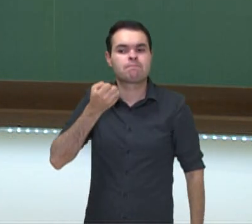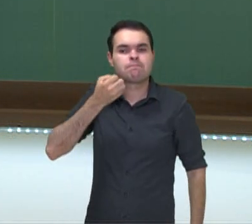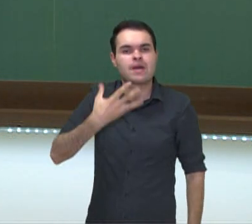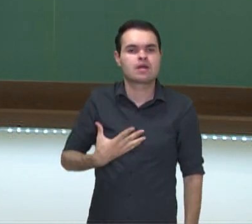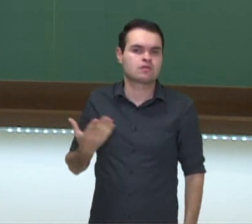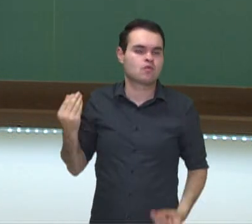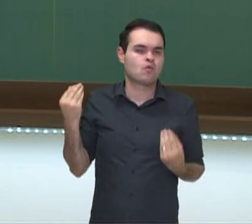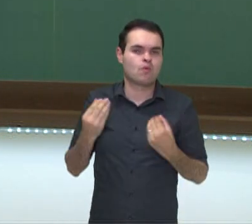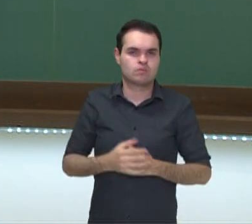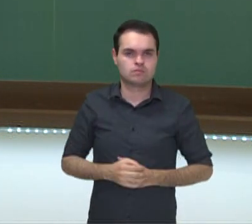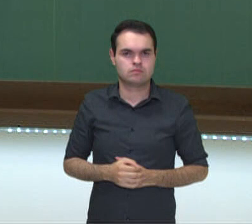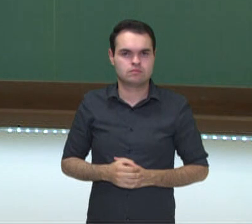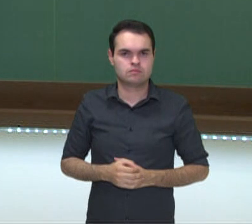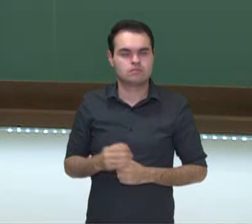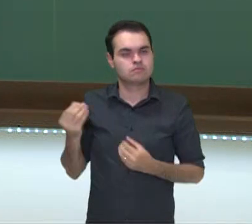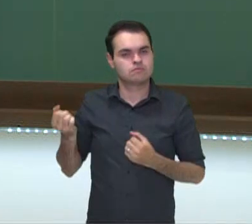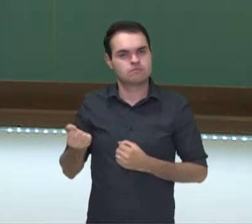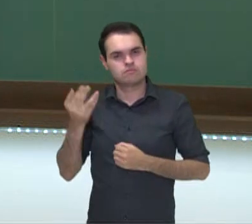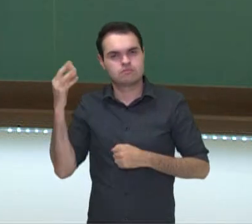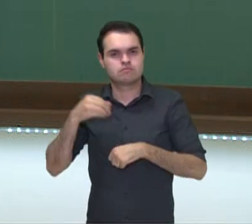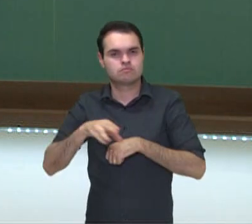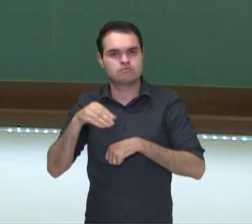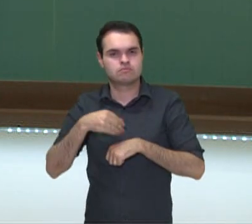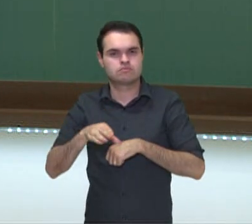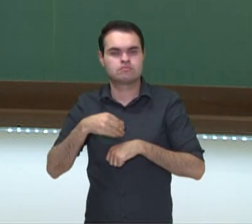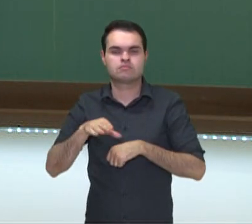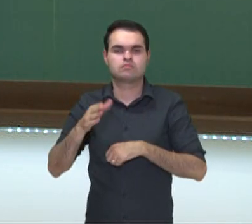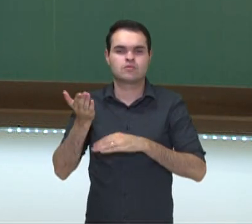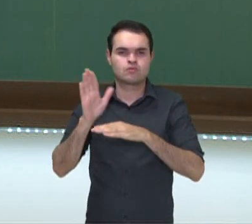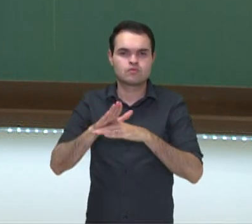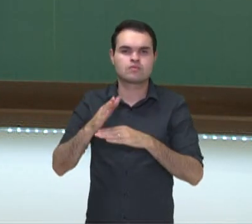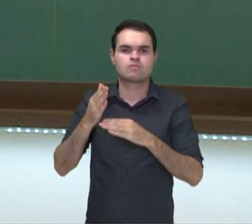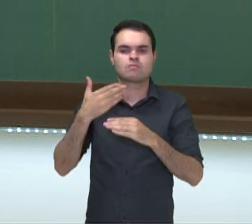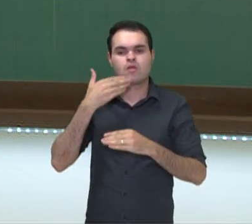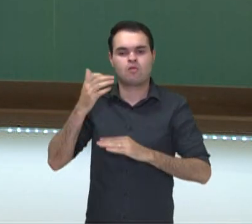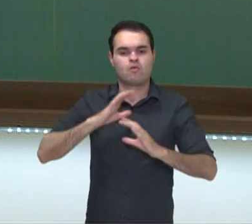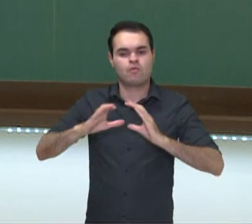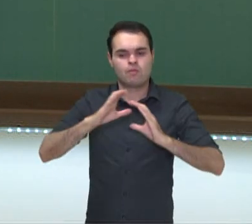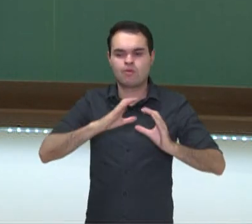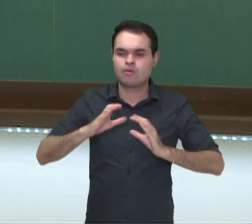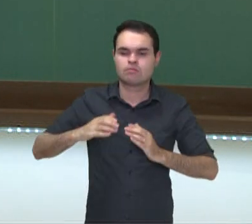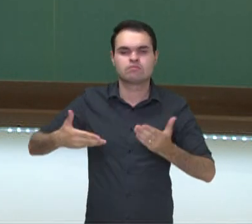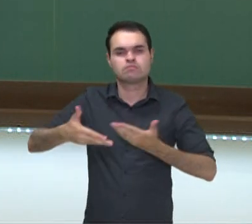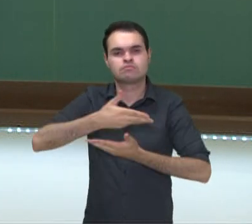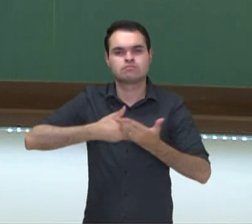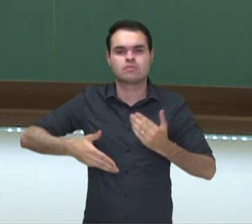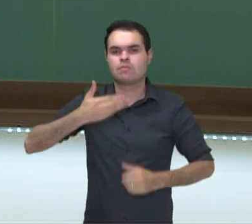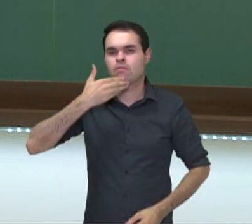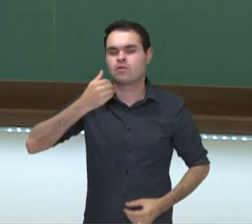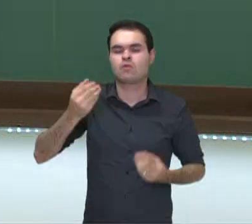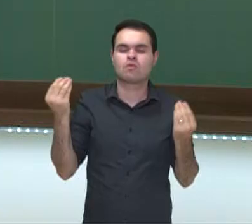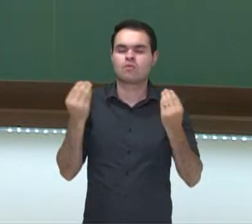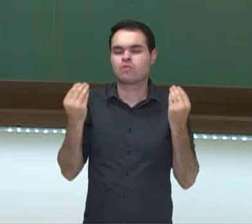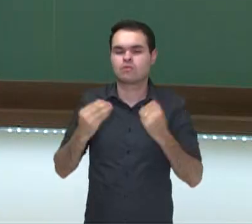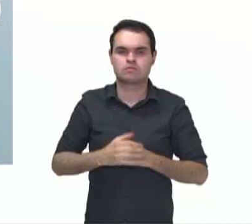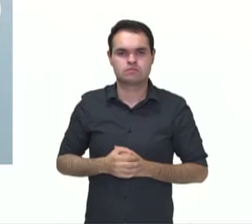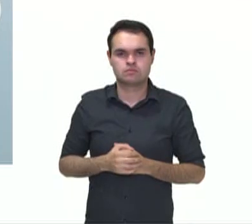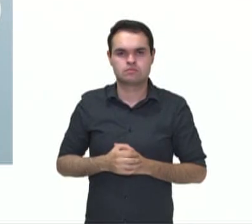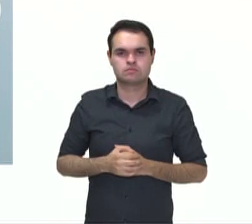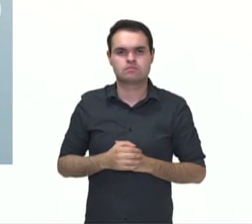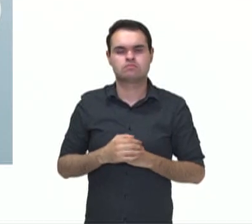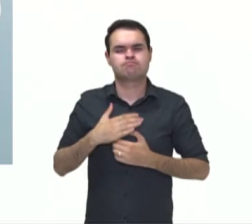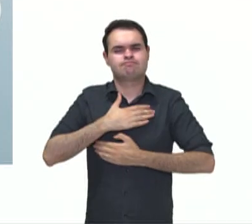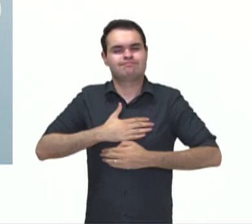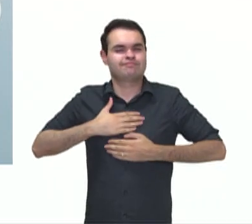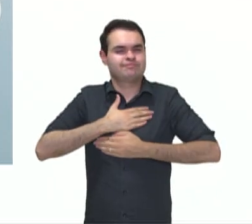possibilidade de pensar melhor a nossa comunicação e como podemos melhorar a nossa comunicação. O bom